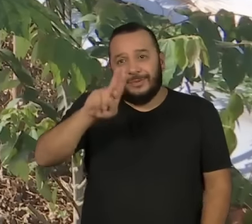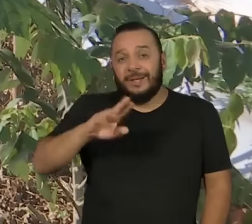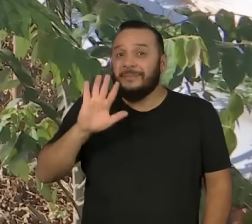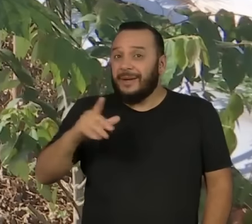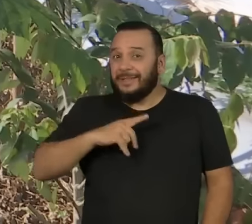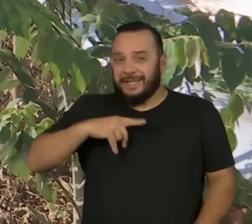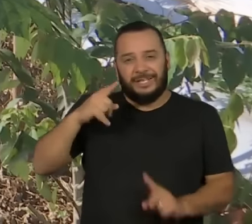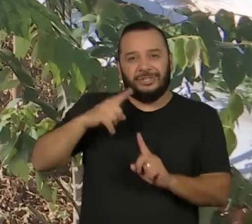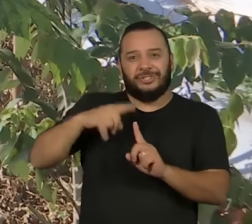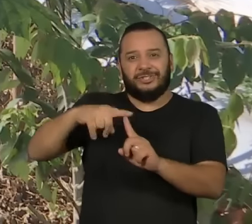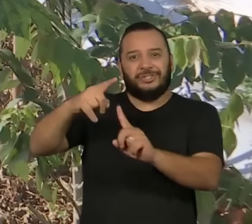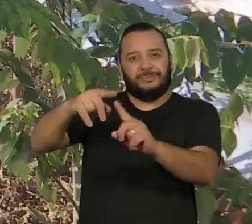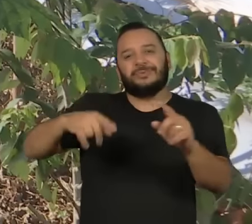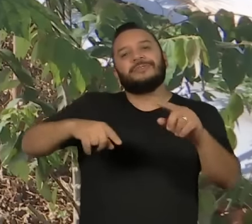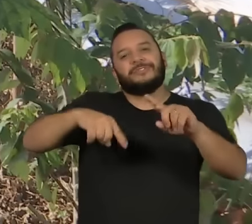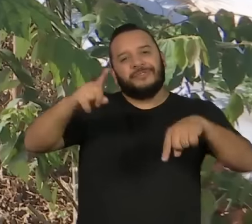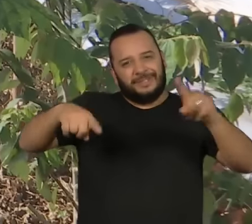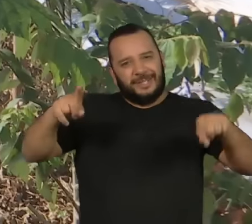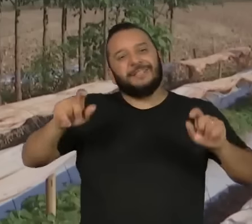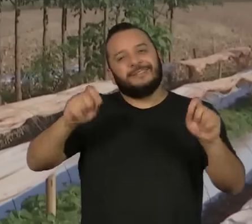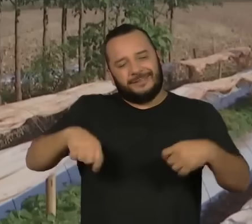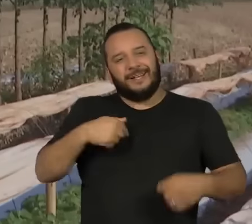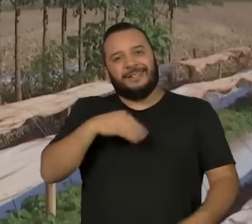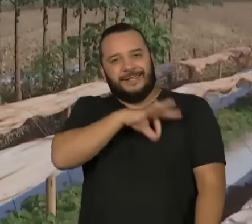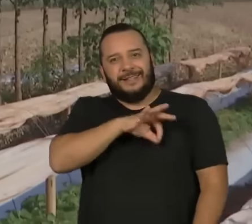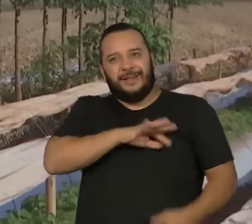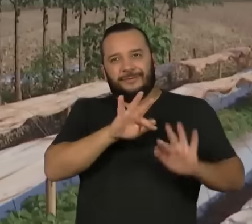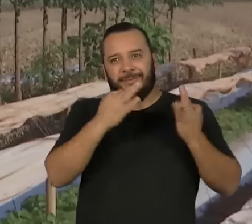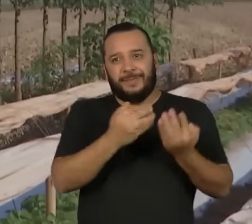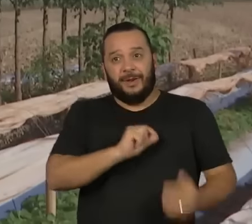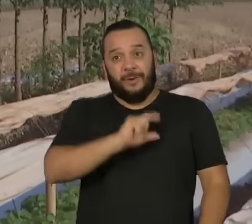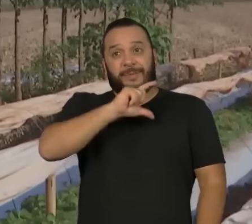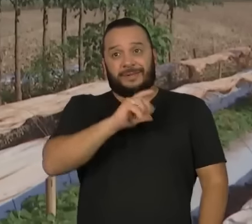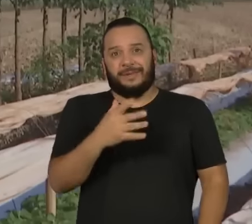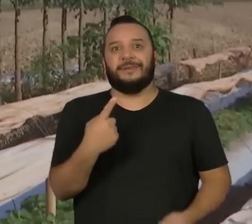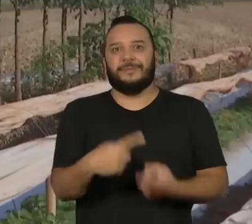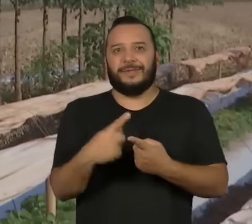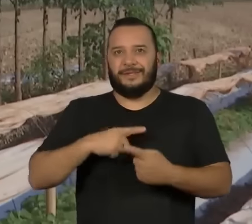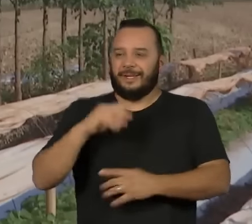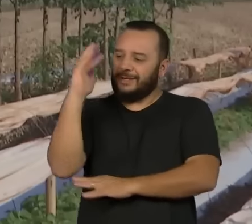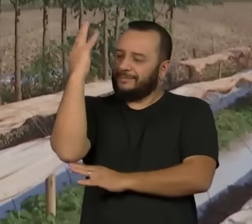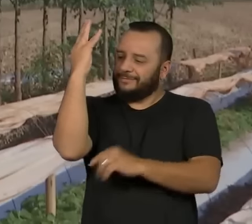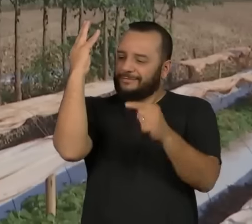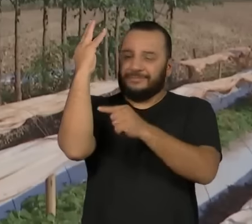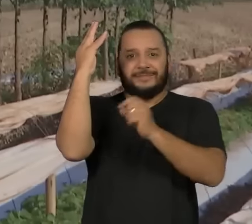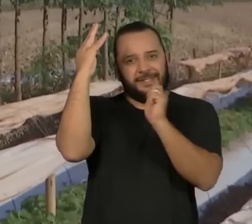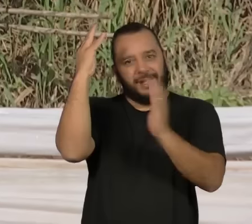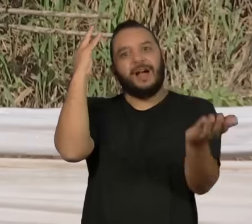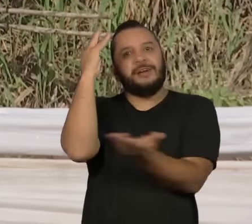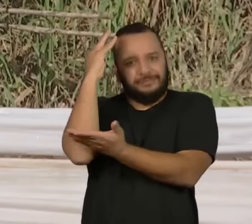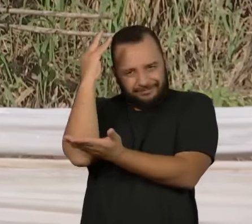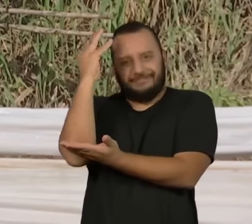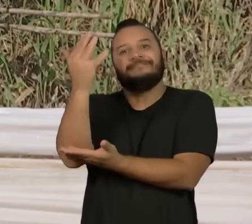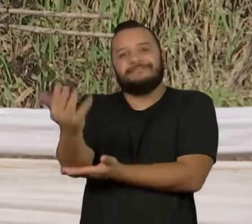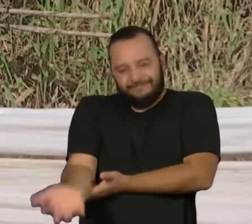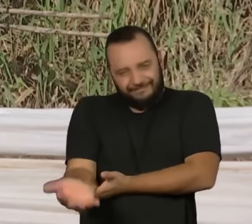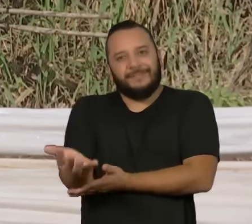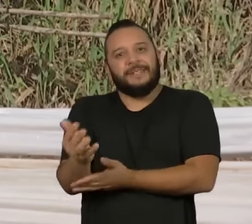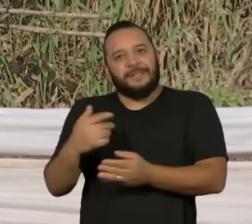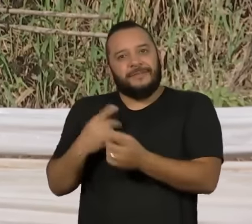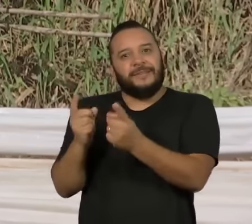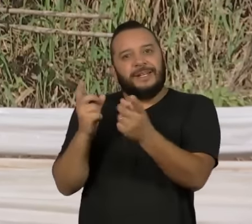espécies deve ampliar a renda familiar. O eucalipto, que hoje fornece sombra, vai gerar madeira. As nativas